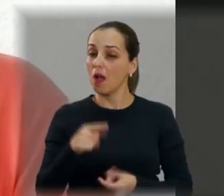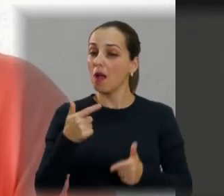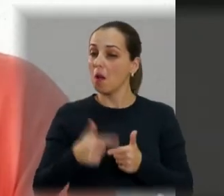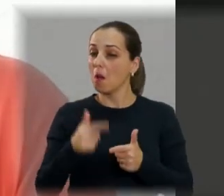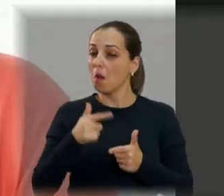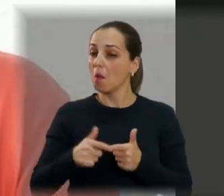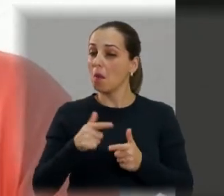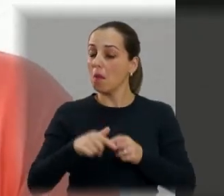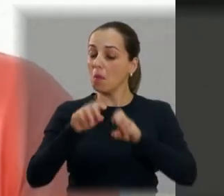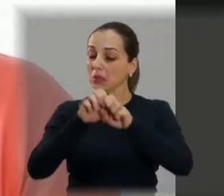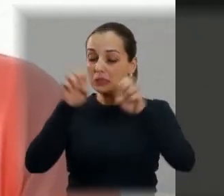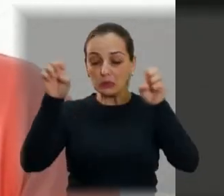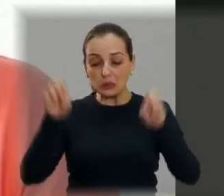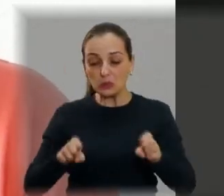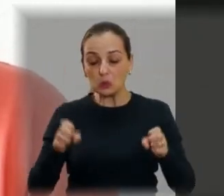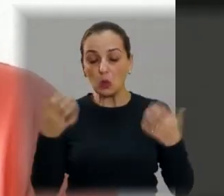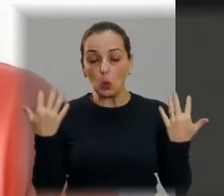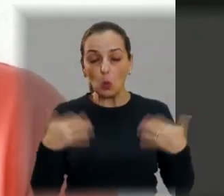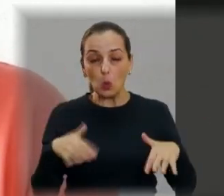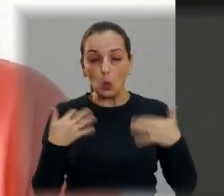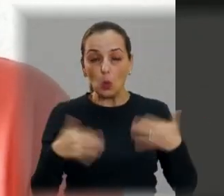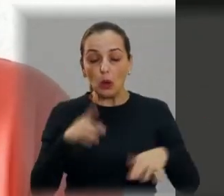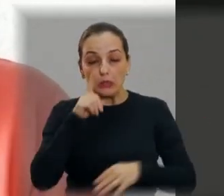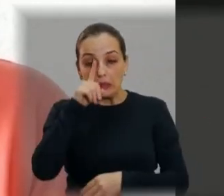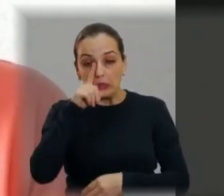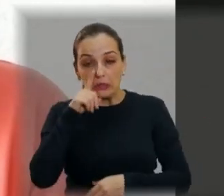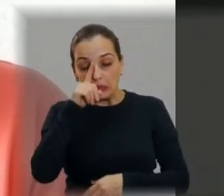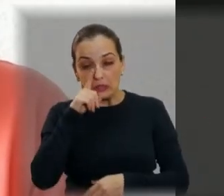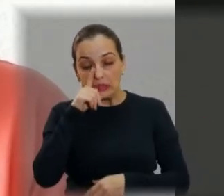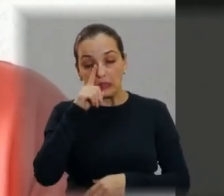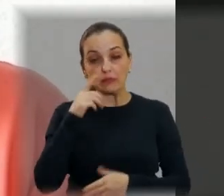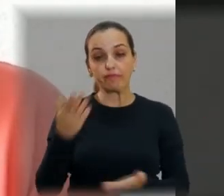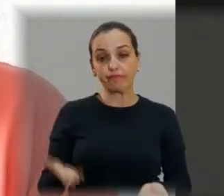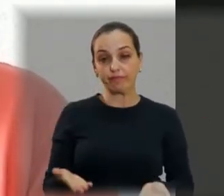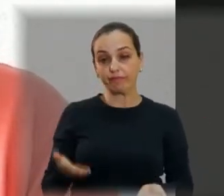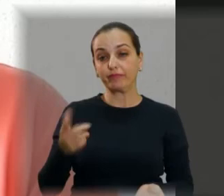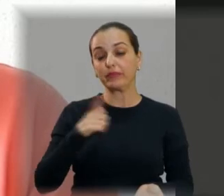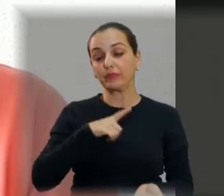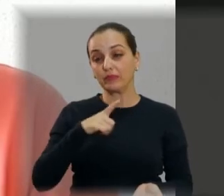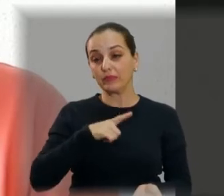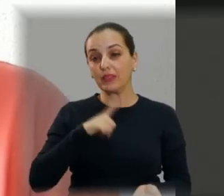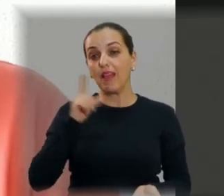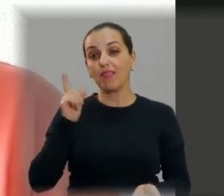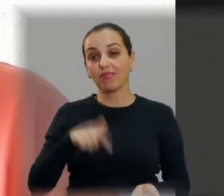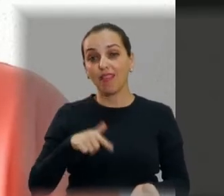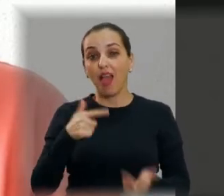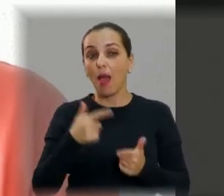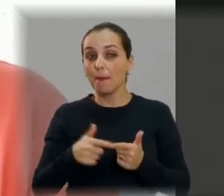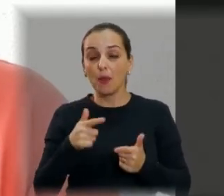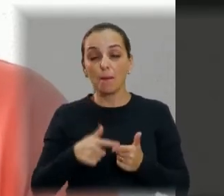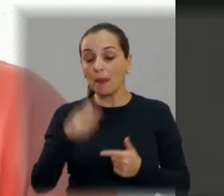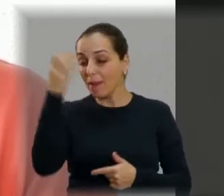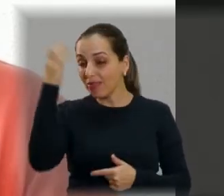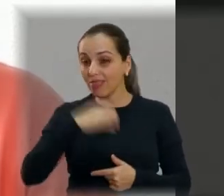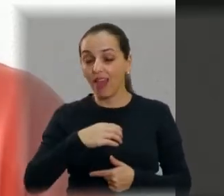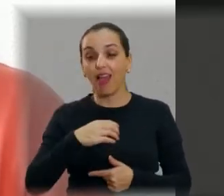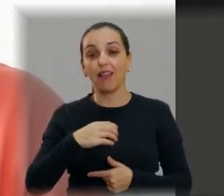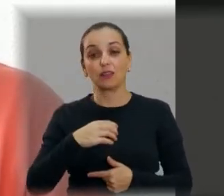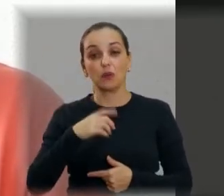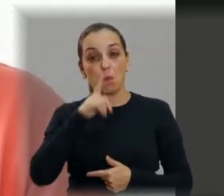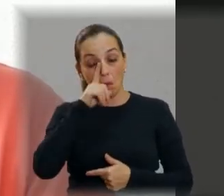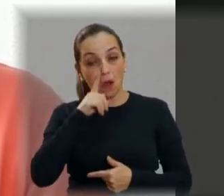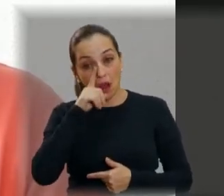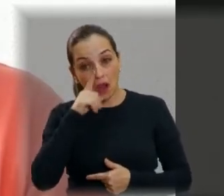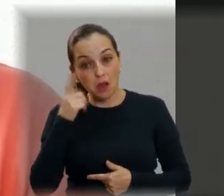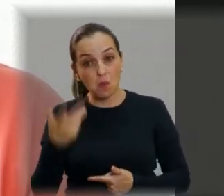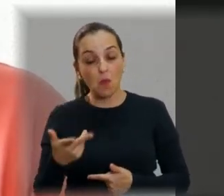problemas estruturais gravíssimos. Muitos deles até insalubres. E algumas demandas o nosso